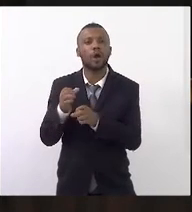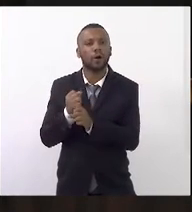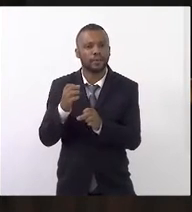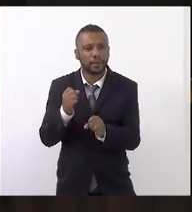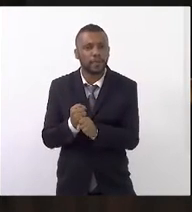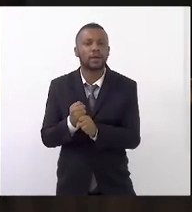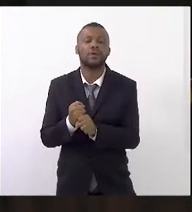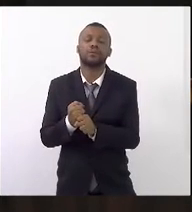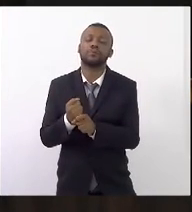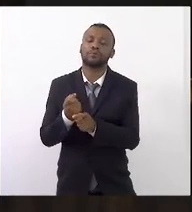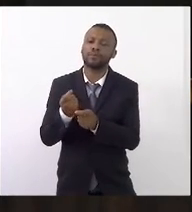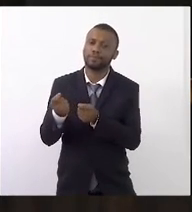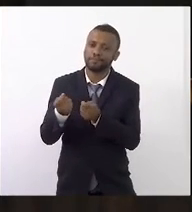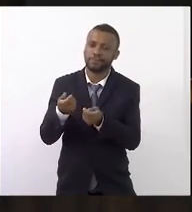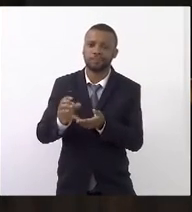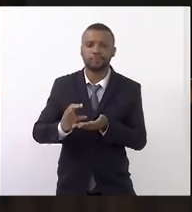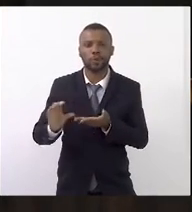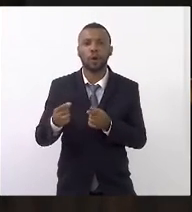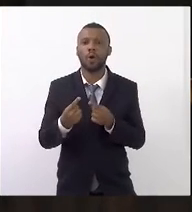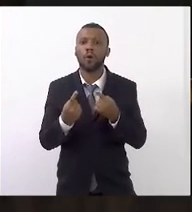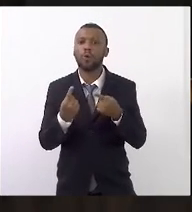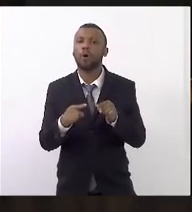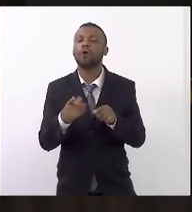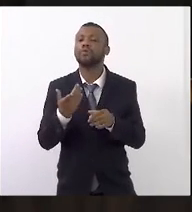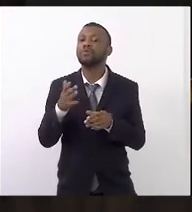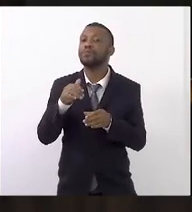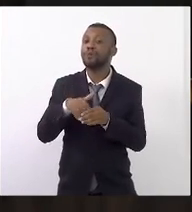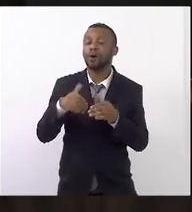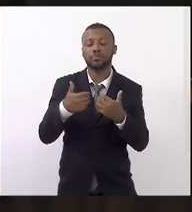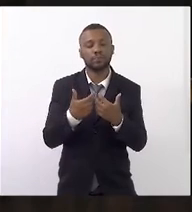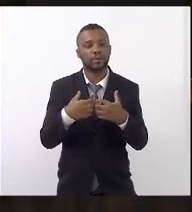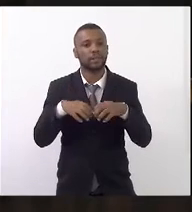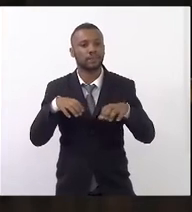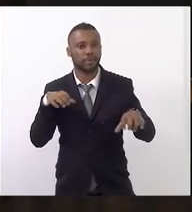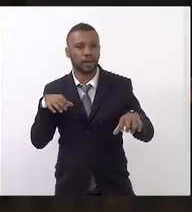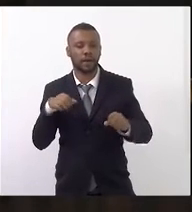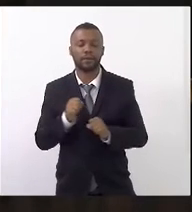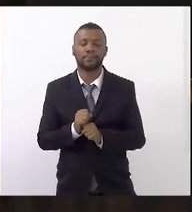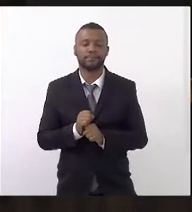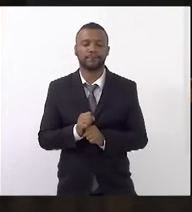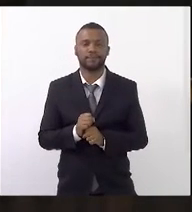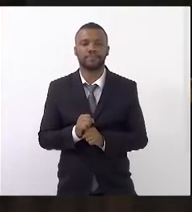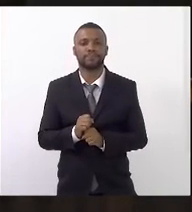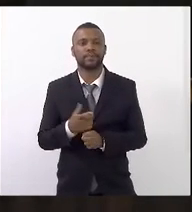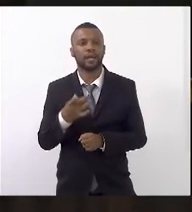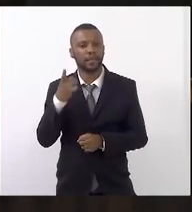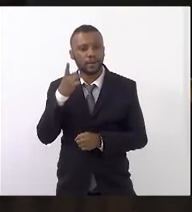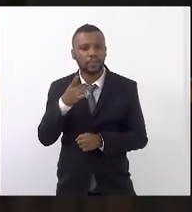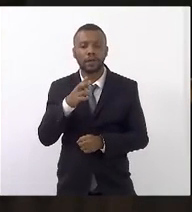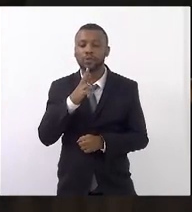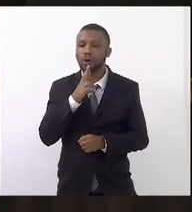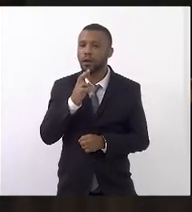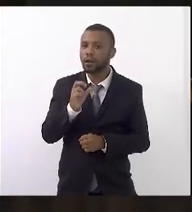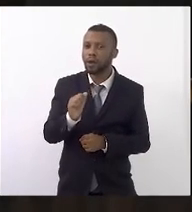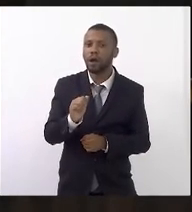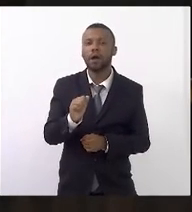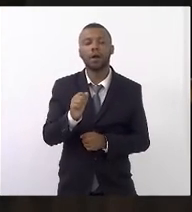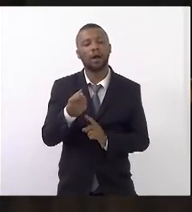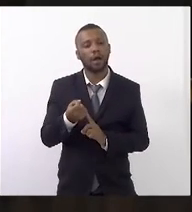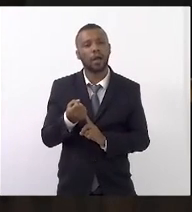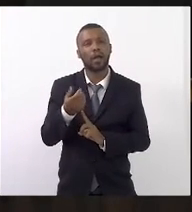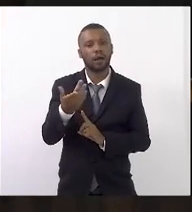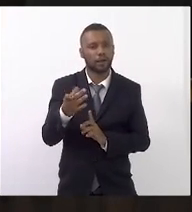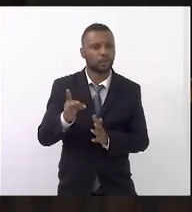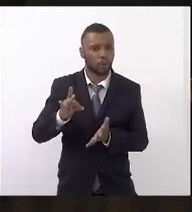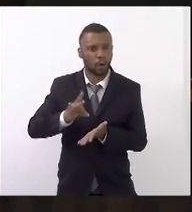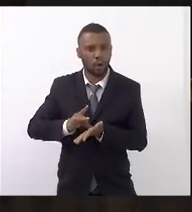controle, contrário, com voto em separado, pela transformação em indicação simples, do deputado Rodrigo Amorim, relator original.